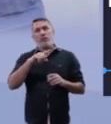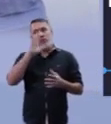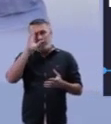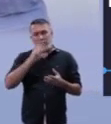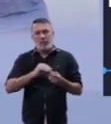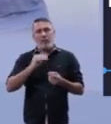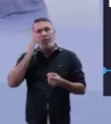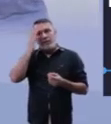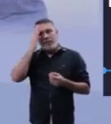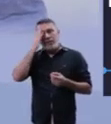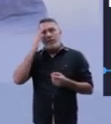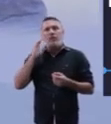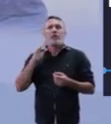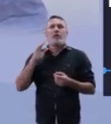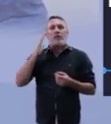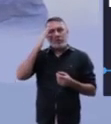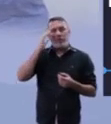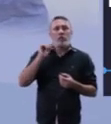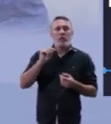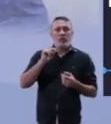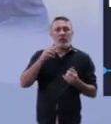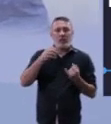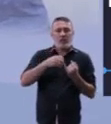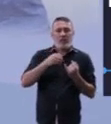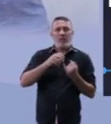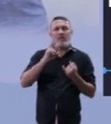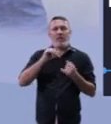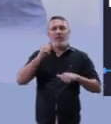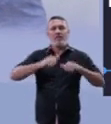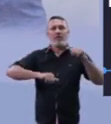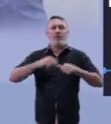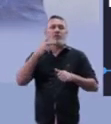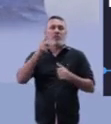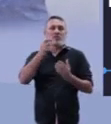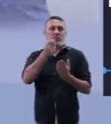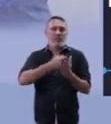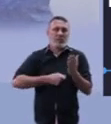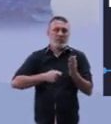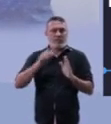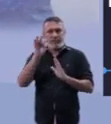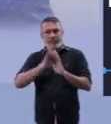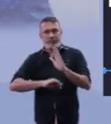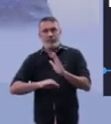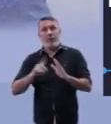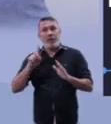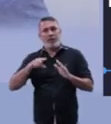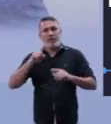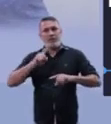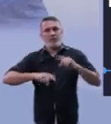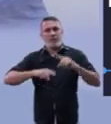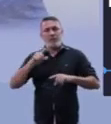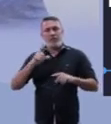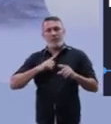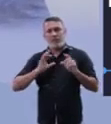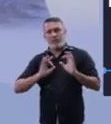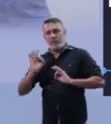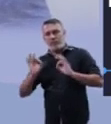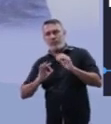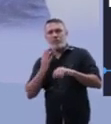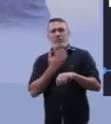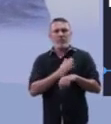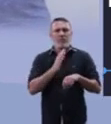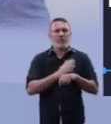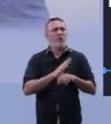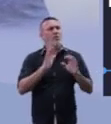o nosso foco é que você entenda como que o INEP vai avaliar a sua redação. Aquele material que ele